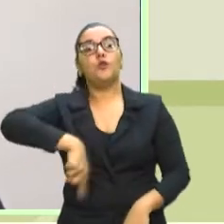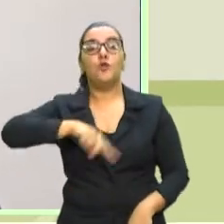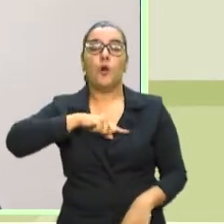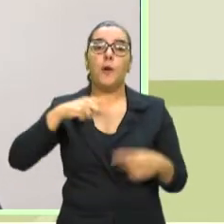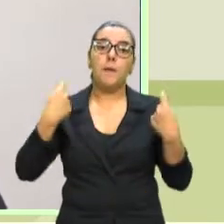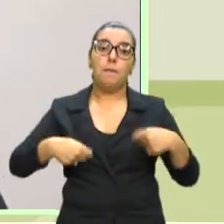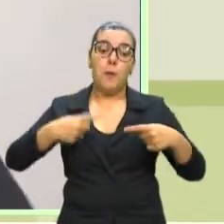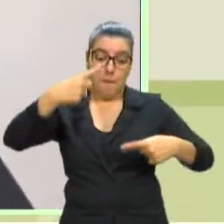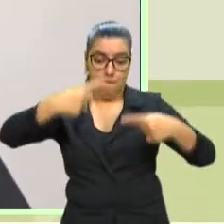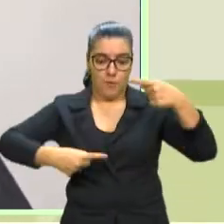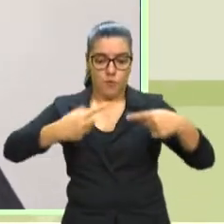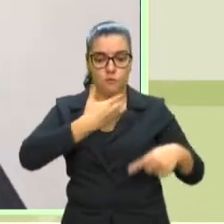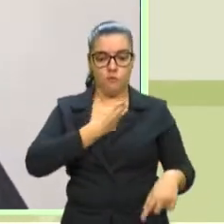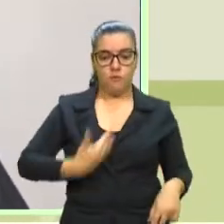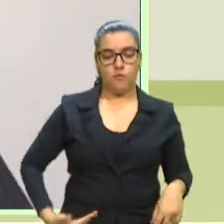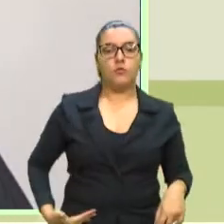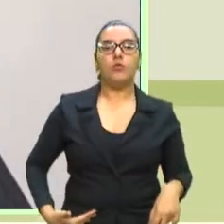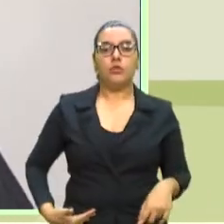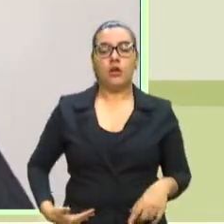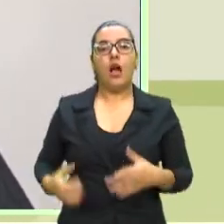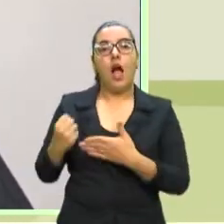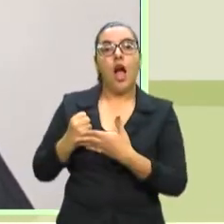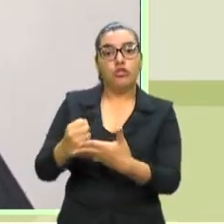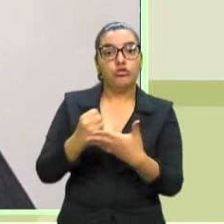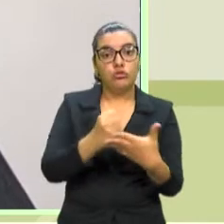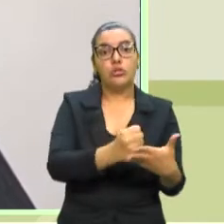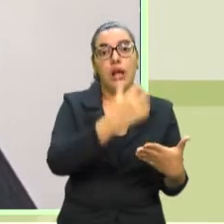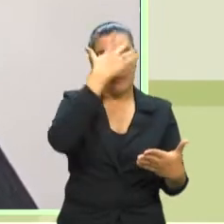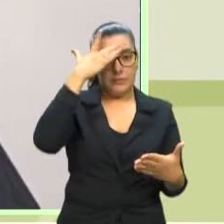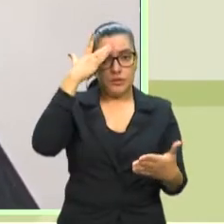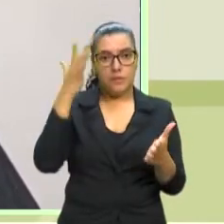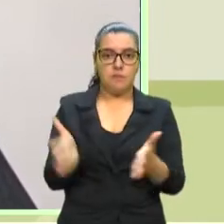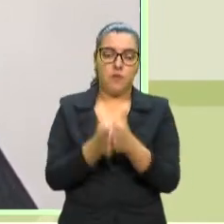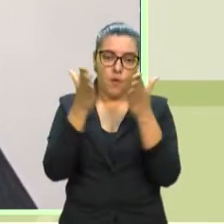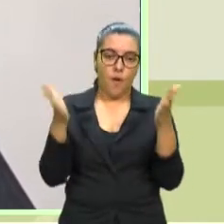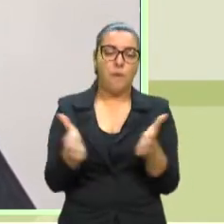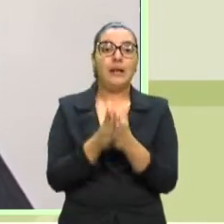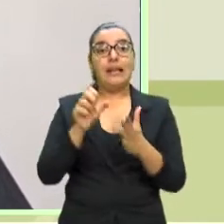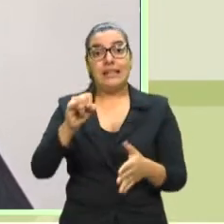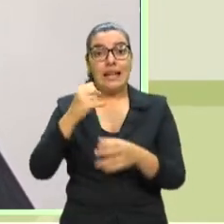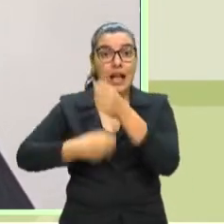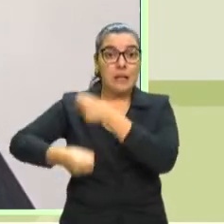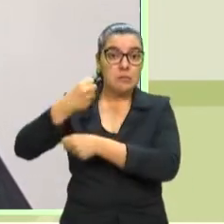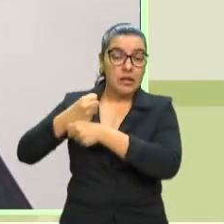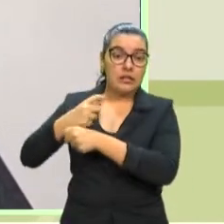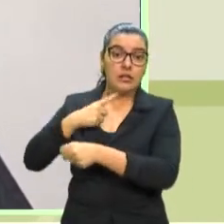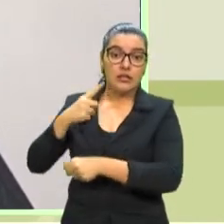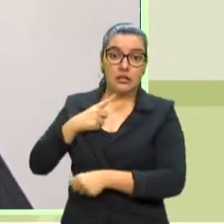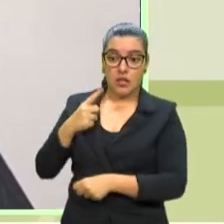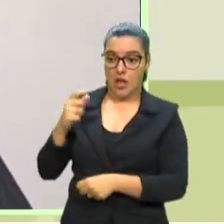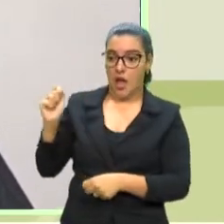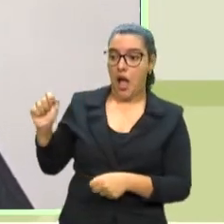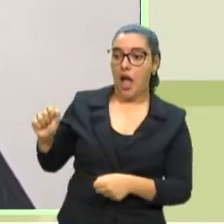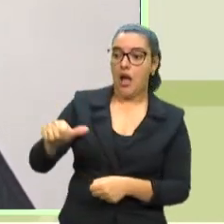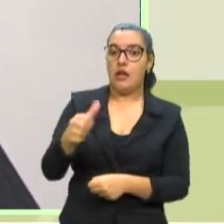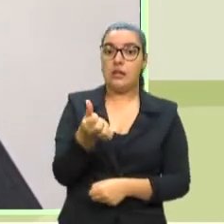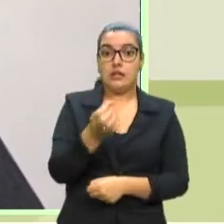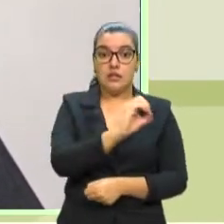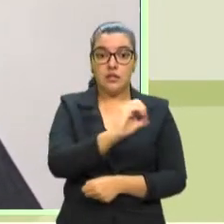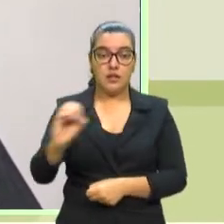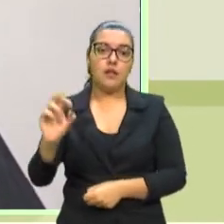políticas públicas para socorrer a população mais carente. Se ano passado tinha o auxílio emergencial de R$